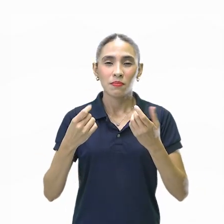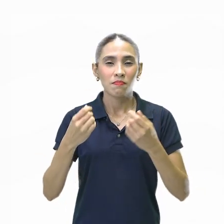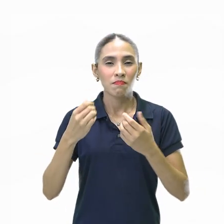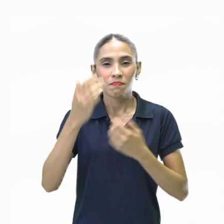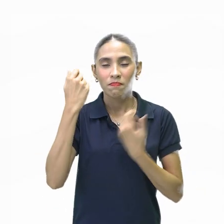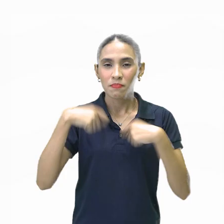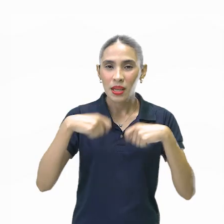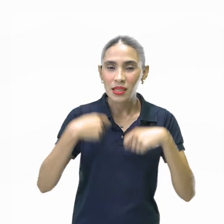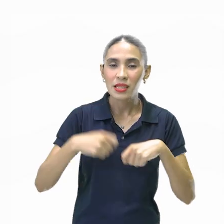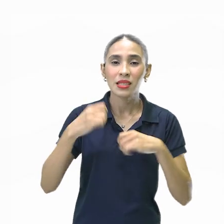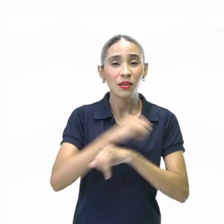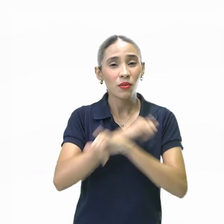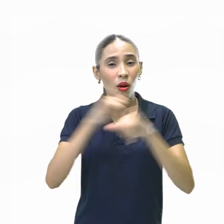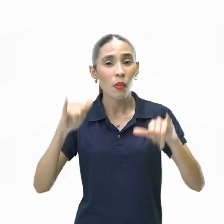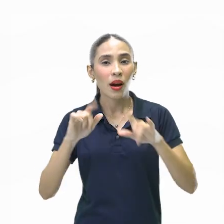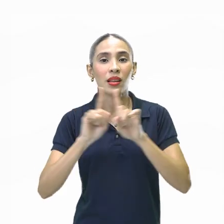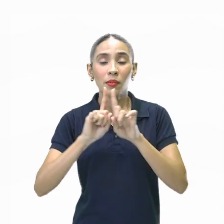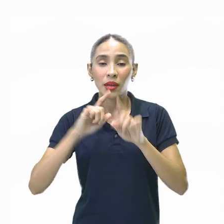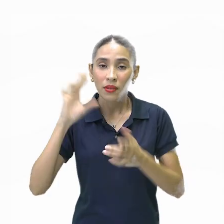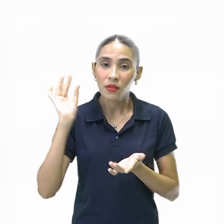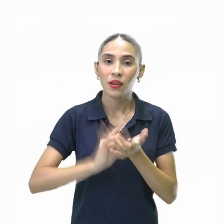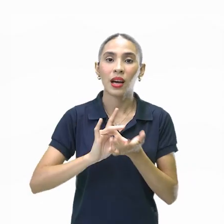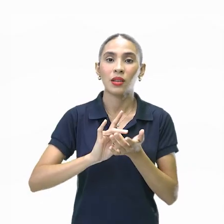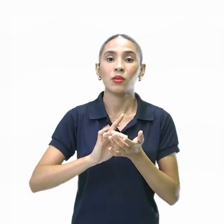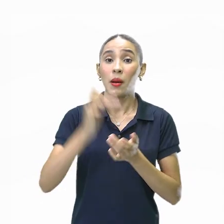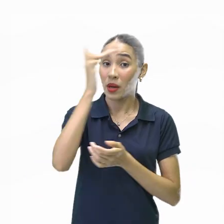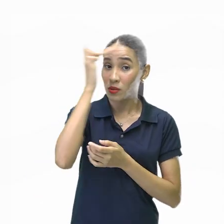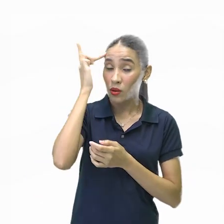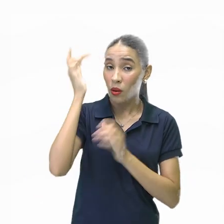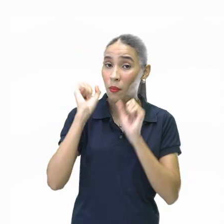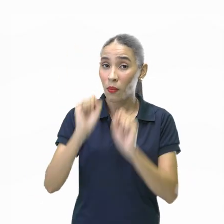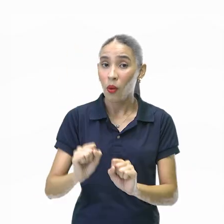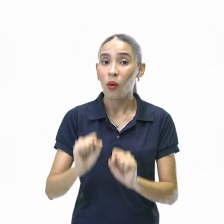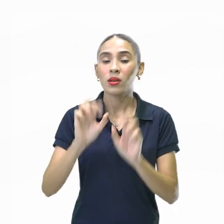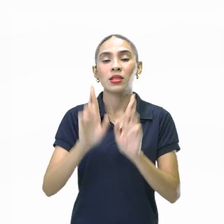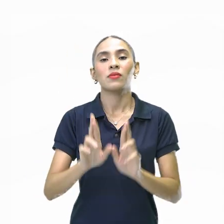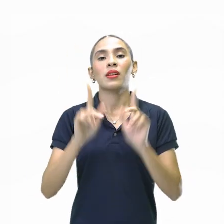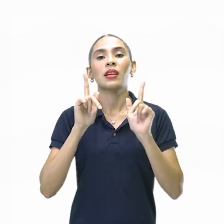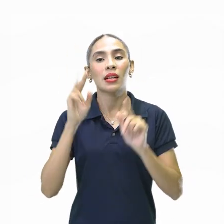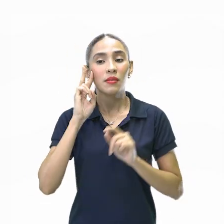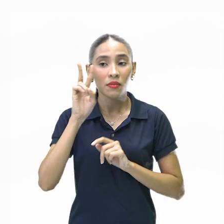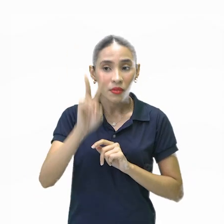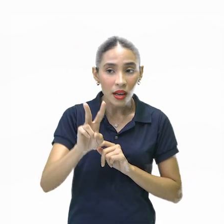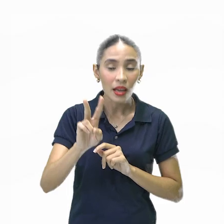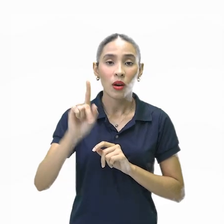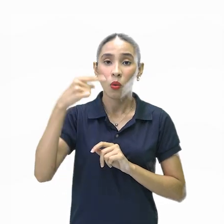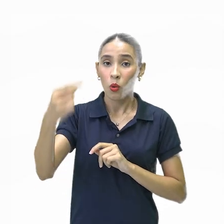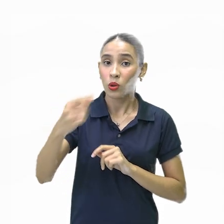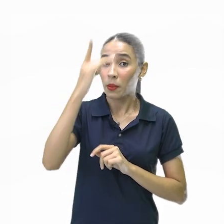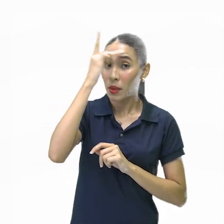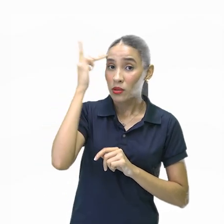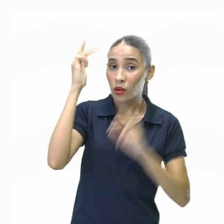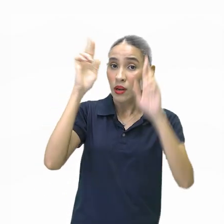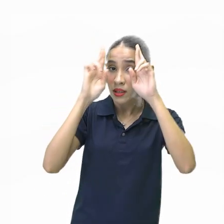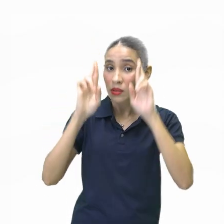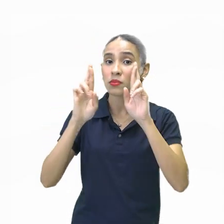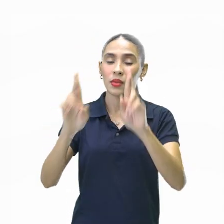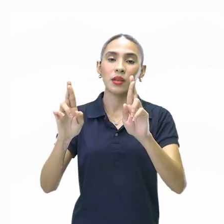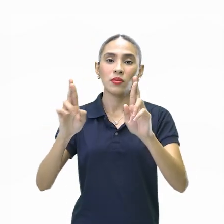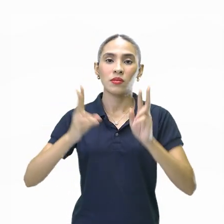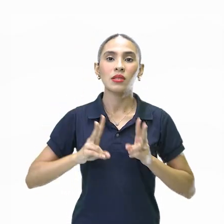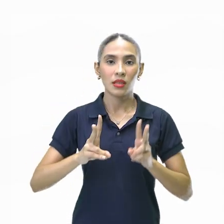é muito importante para que, de fato, a pessoa possa olhar o diferente, possa olhar o outro com um olhar de respeito,